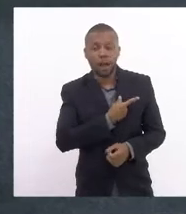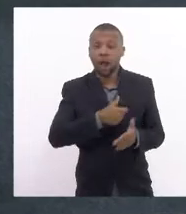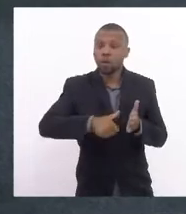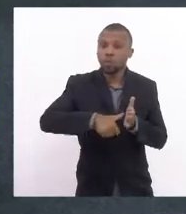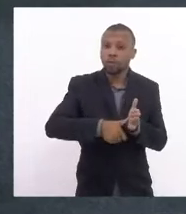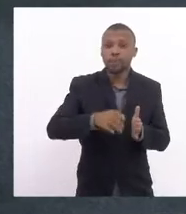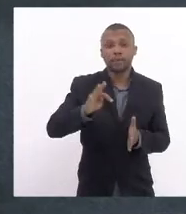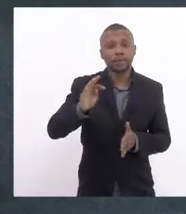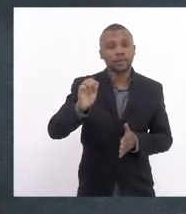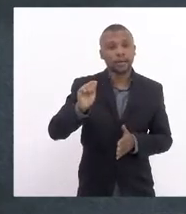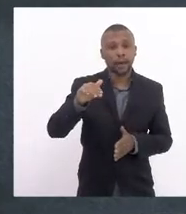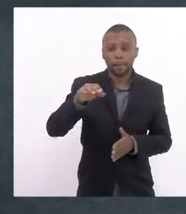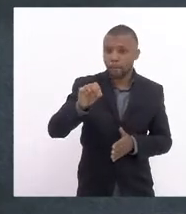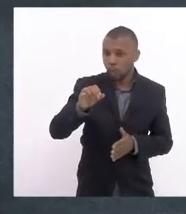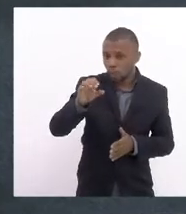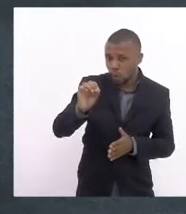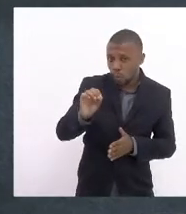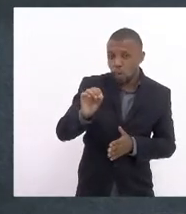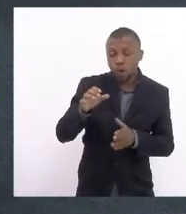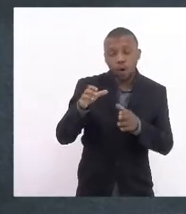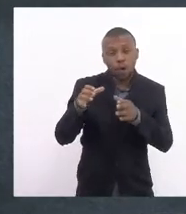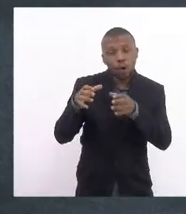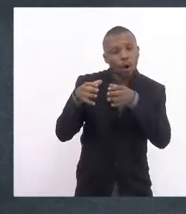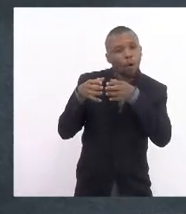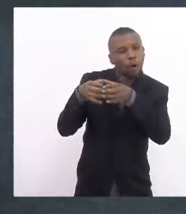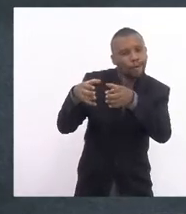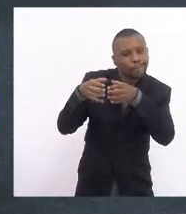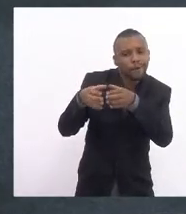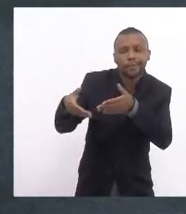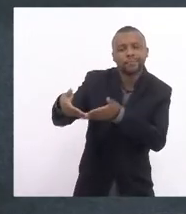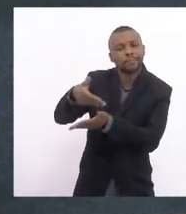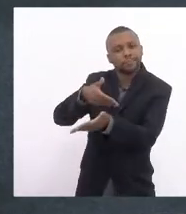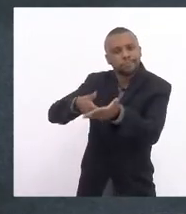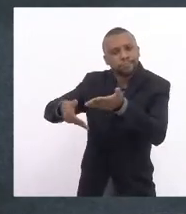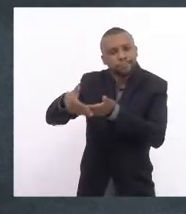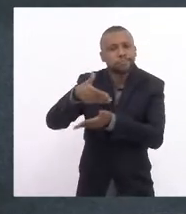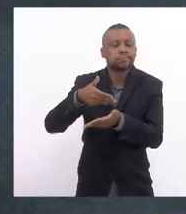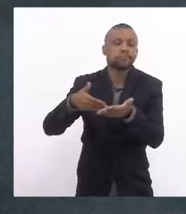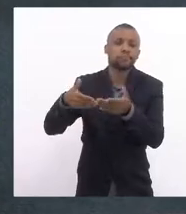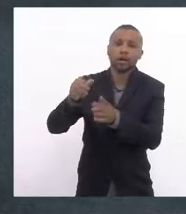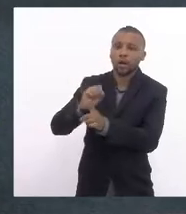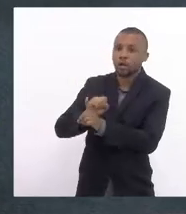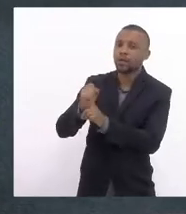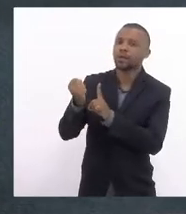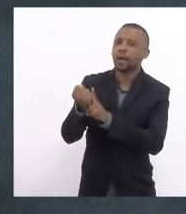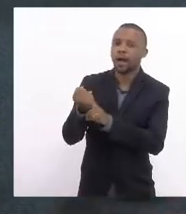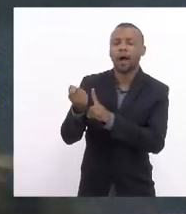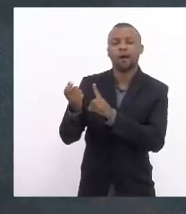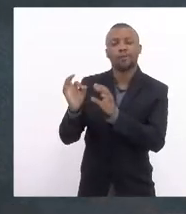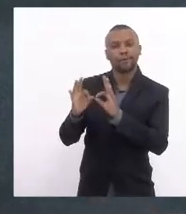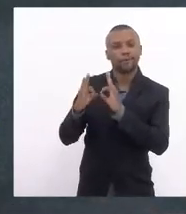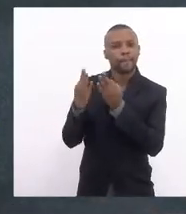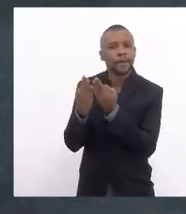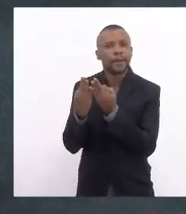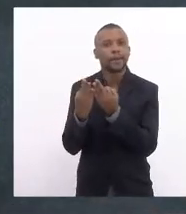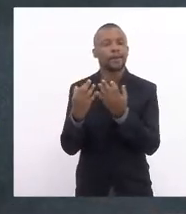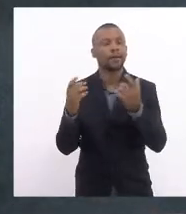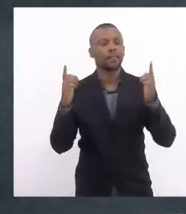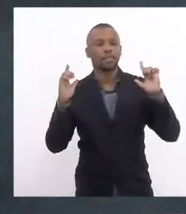de convivência social das famílias, lugar de célebres atividades